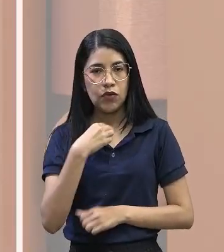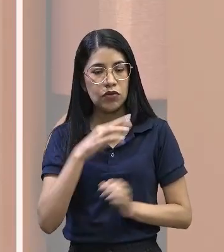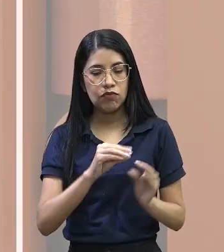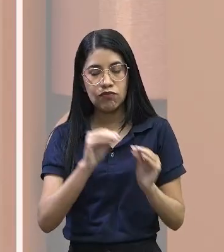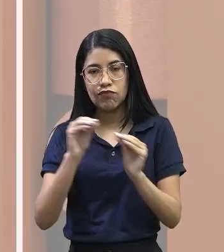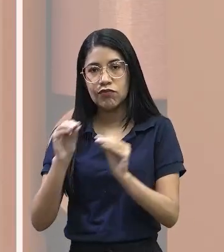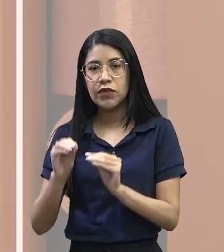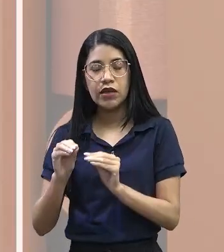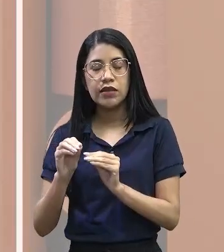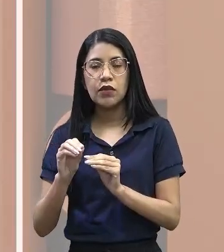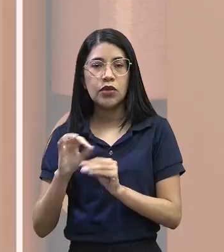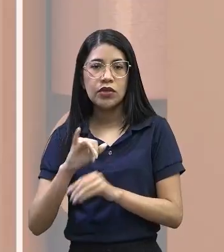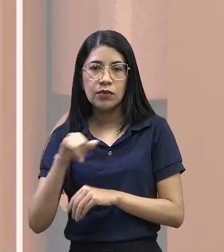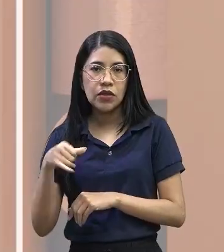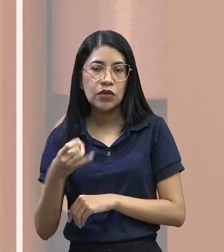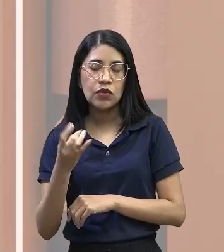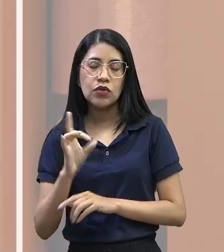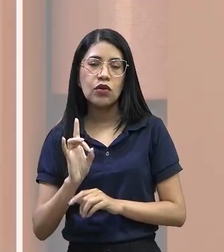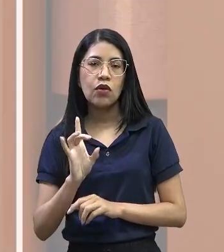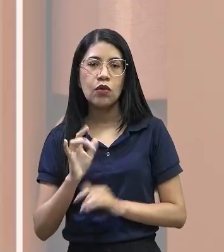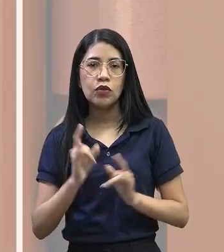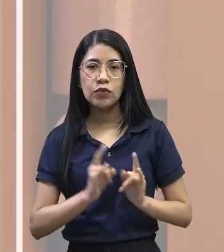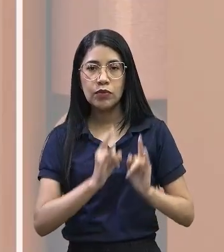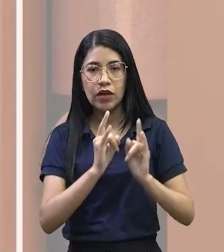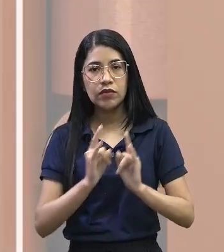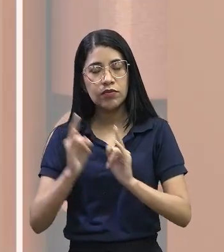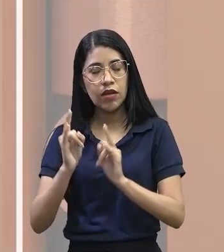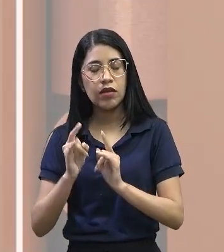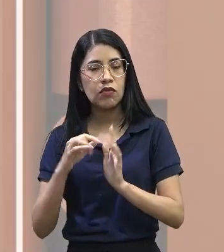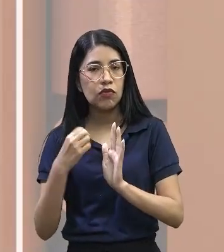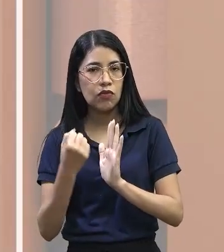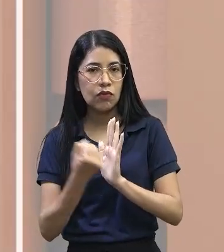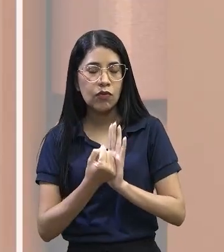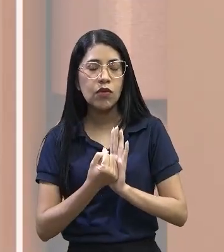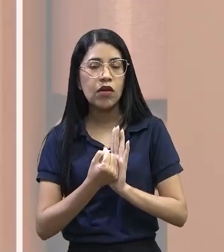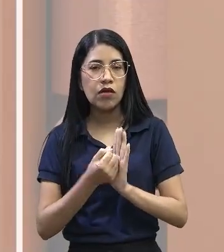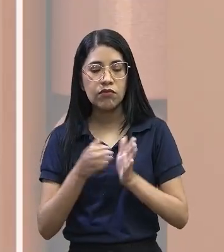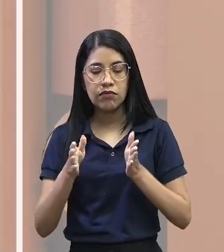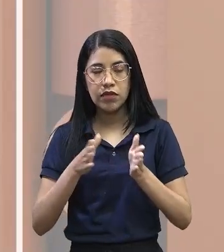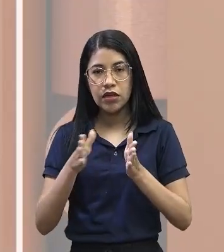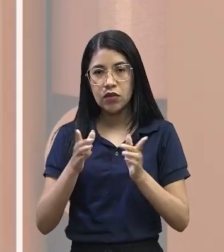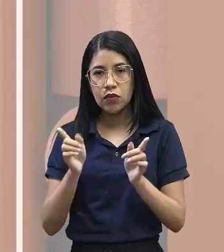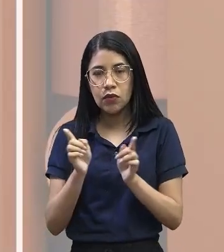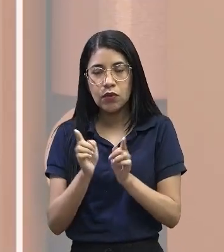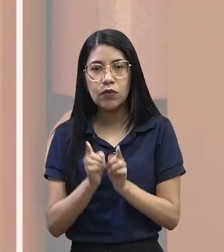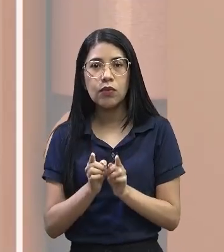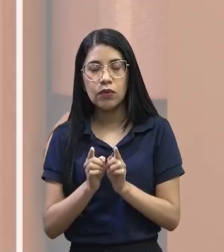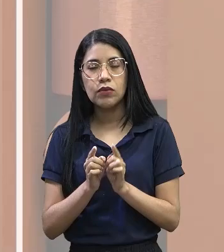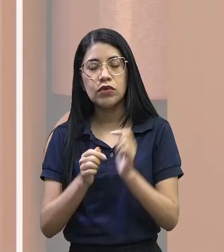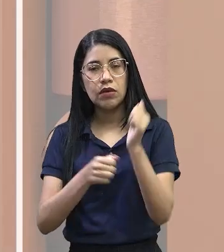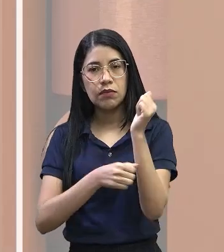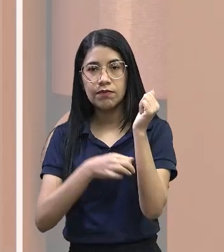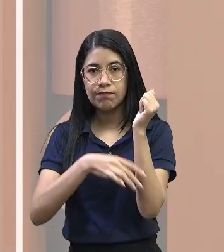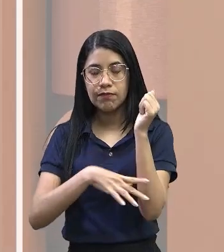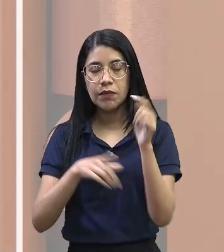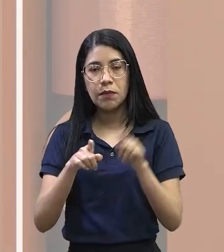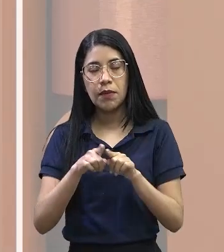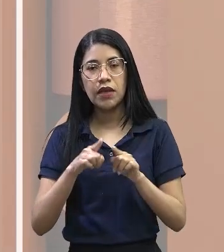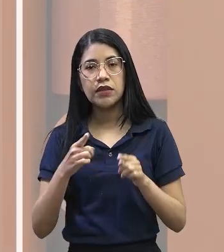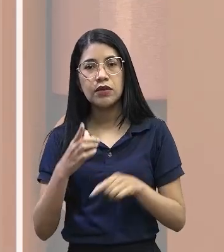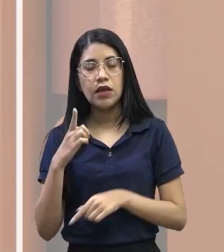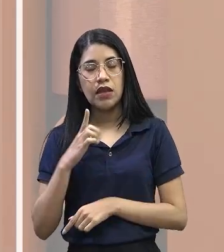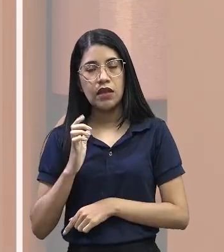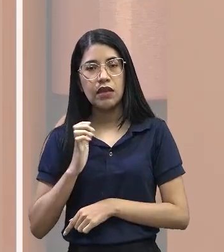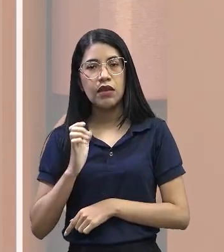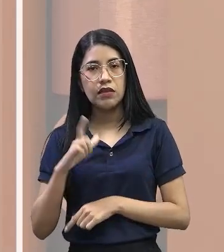esses monumentos às lembranças de um ciclo que foi um Fausto. Foi um curto período de exploração da borracha que trouxe muita riqueza para cá,